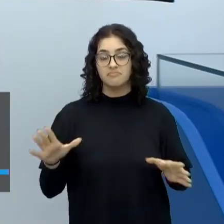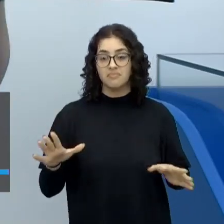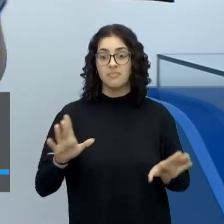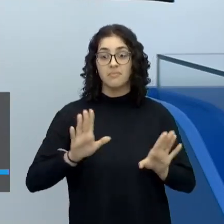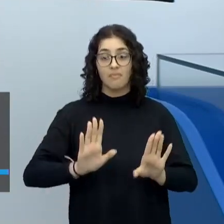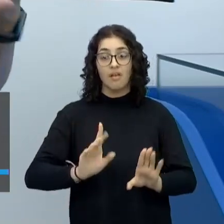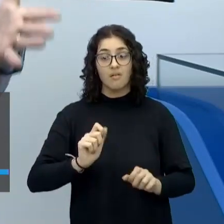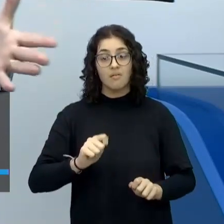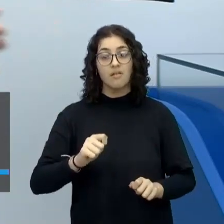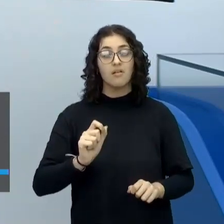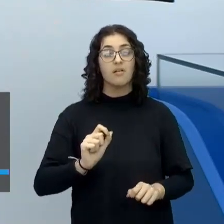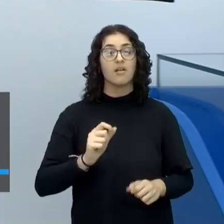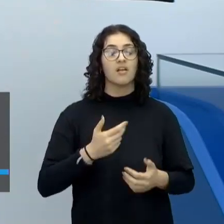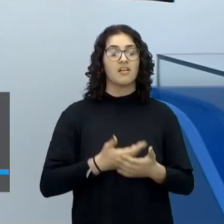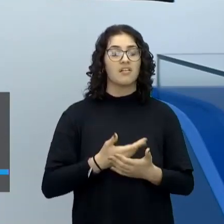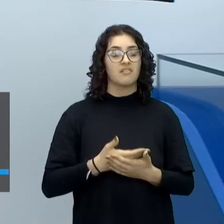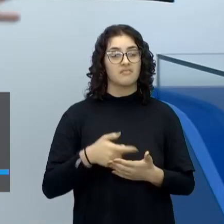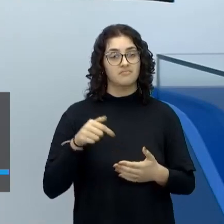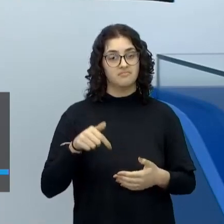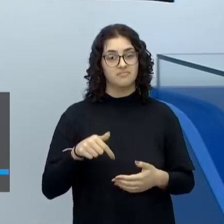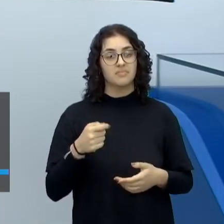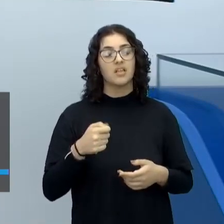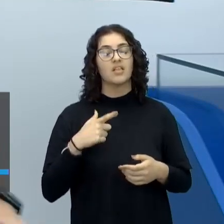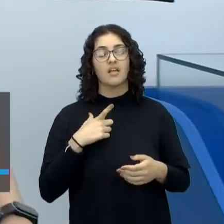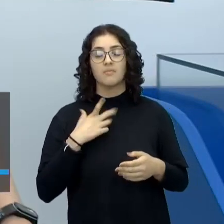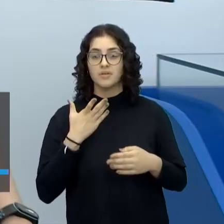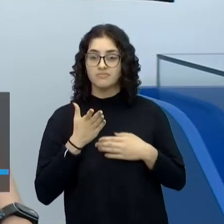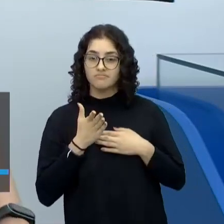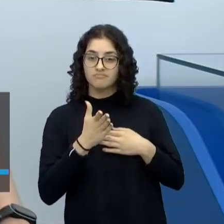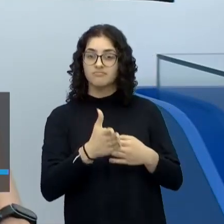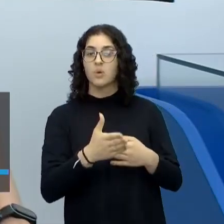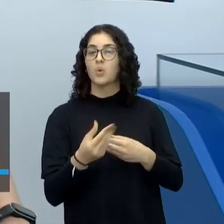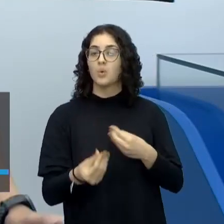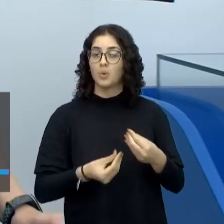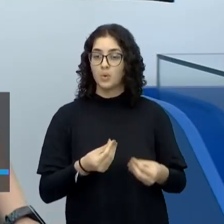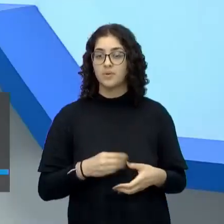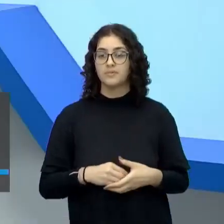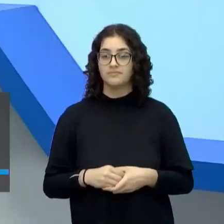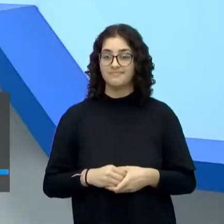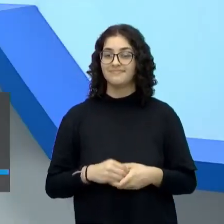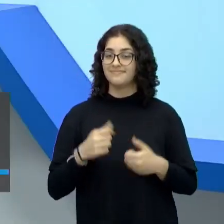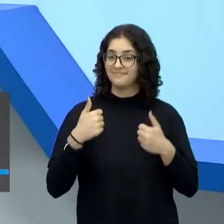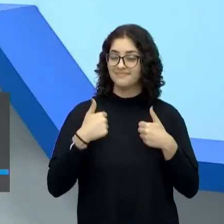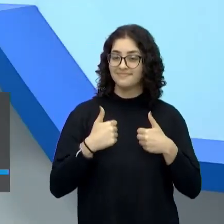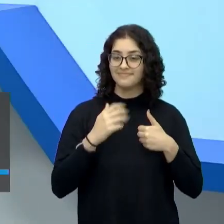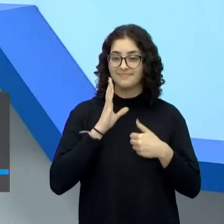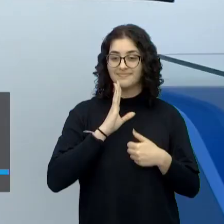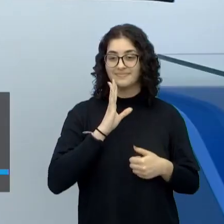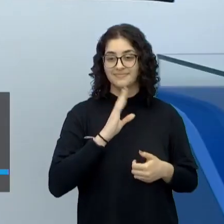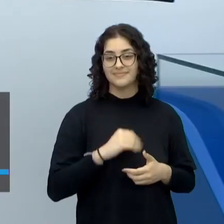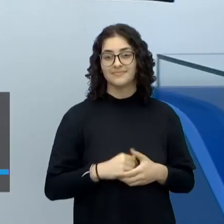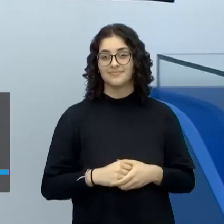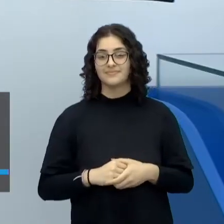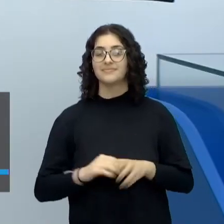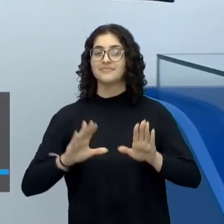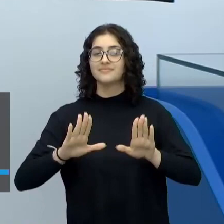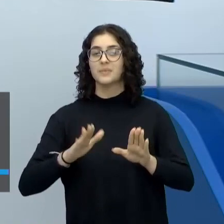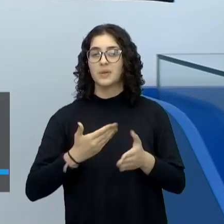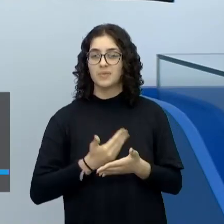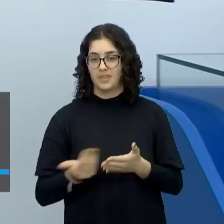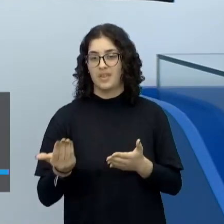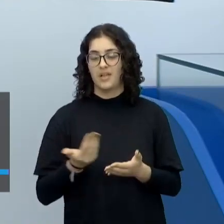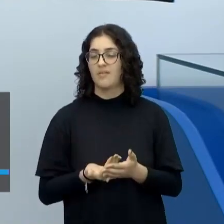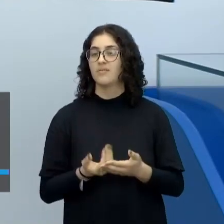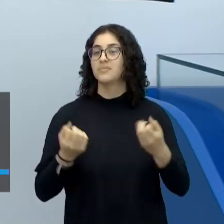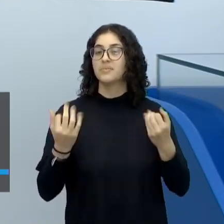mas claro, tome como base a nossa aula para pelo menos ter um direcionamento e saber para onde ir. É uma boa referência. É bem legal, né? Boa. Então tá bom. Mas para começar a aula a gente vai